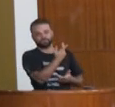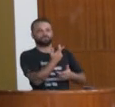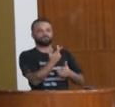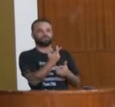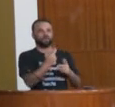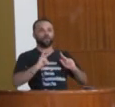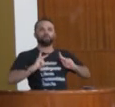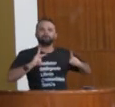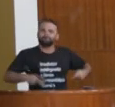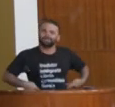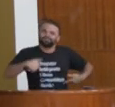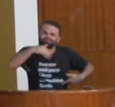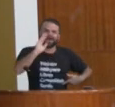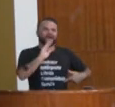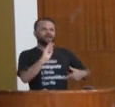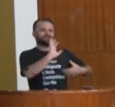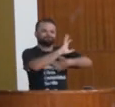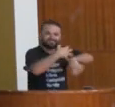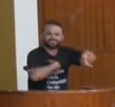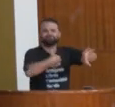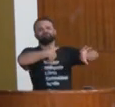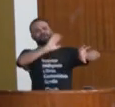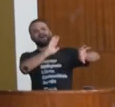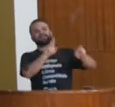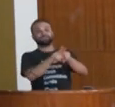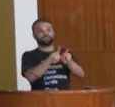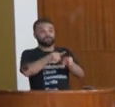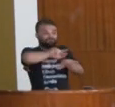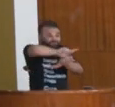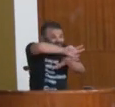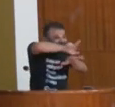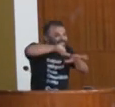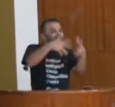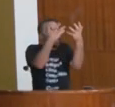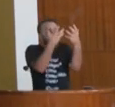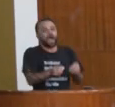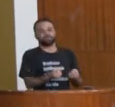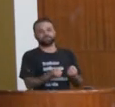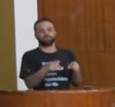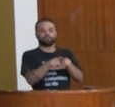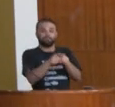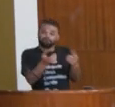eliminando barreiras, trabalhando a diversidade e a inclusão.